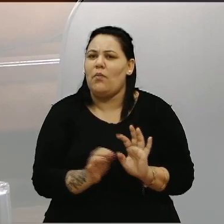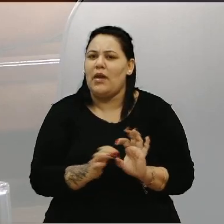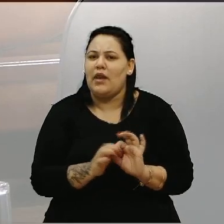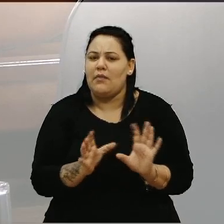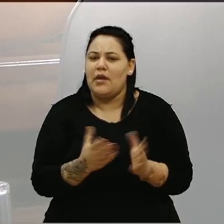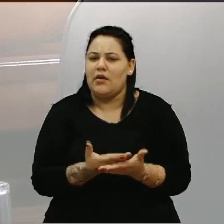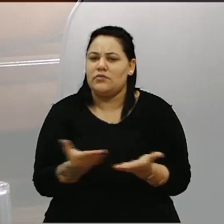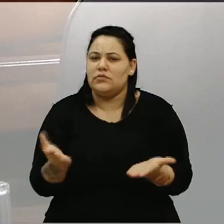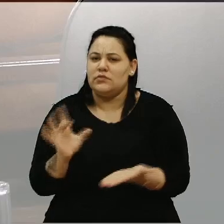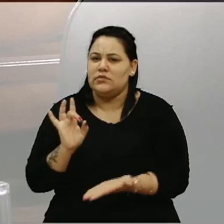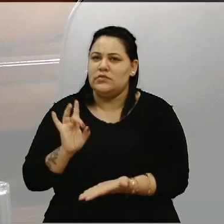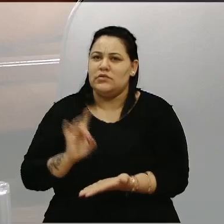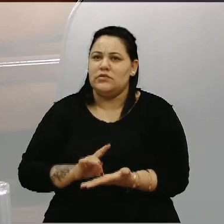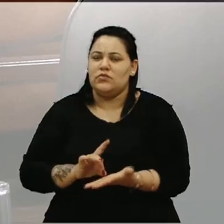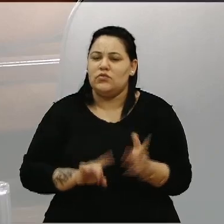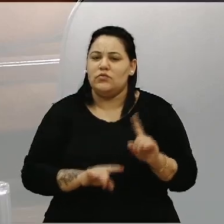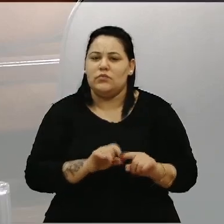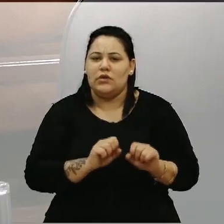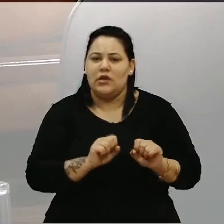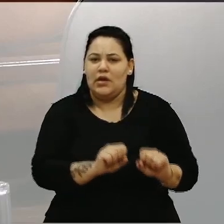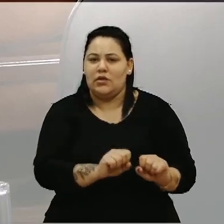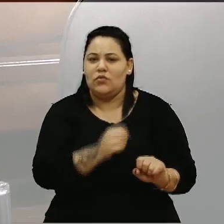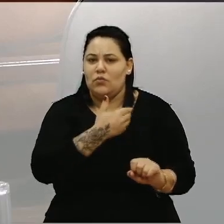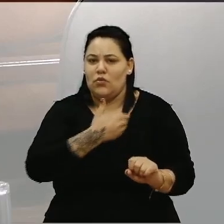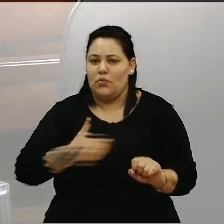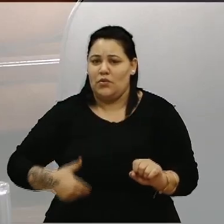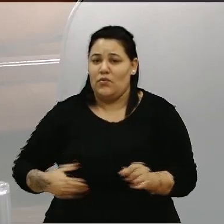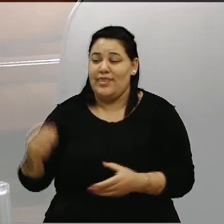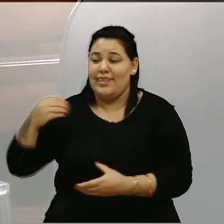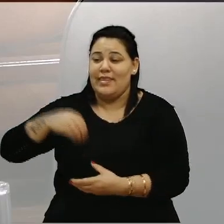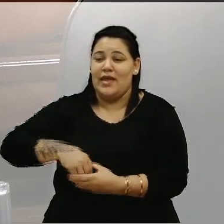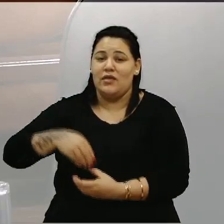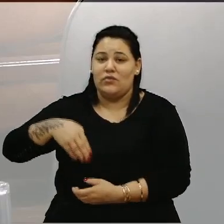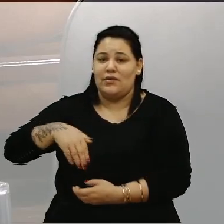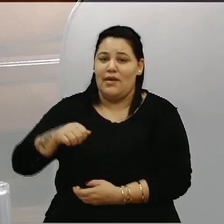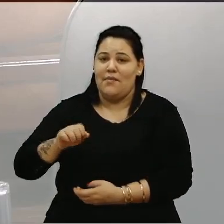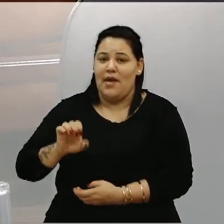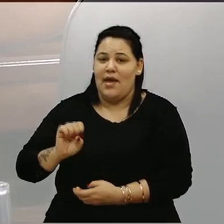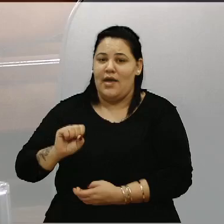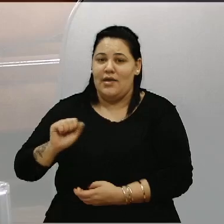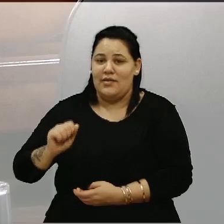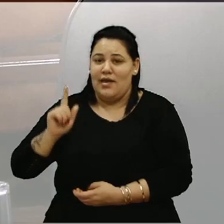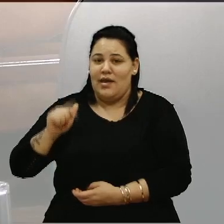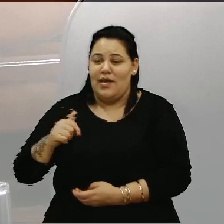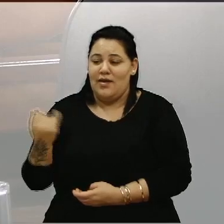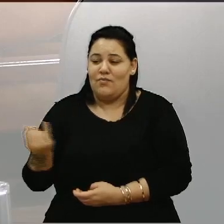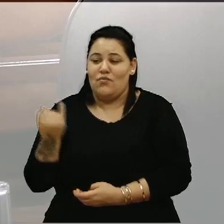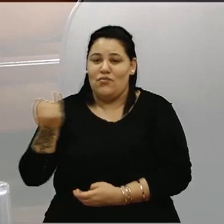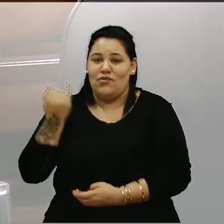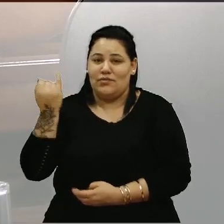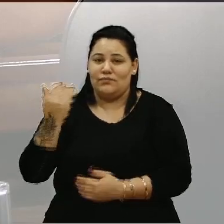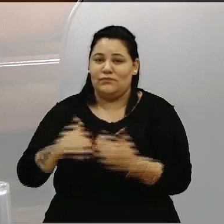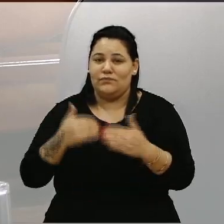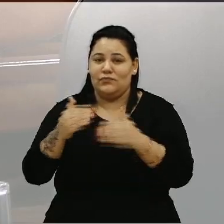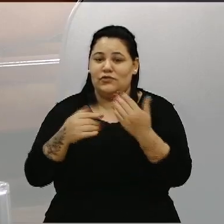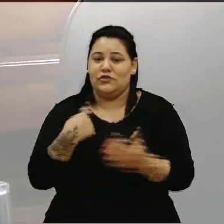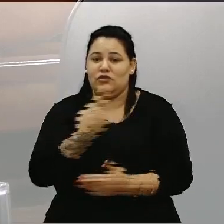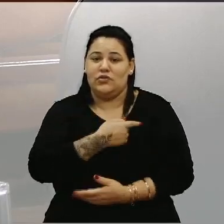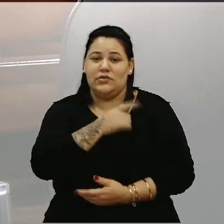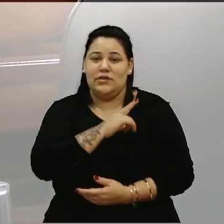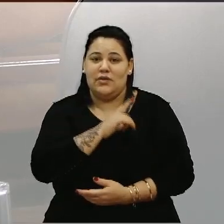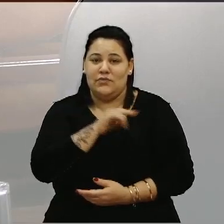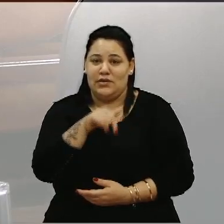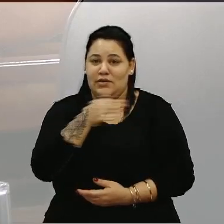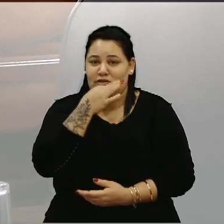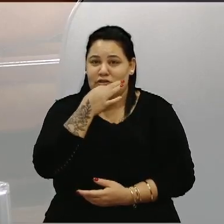público, na Maesa. Então, é um passo importante que nós temos, né, em Caxias do Sul, mesmo